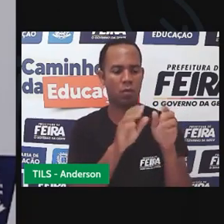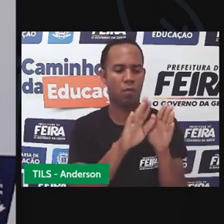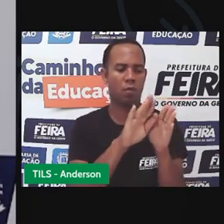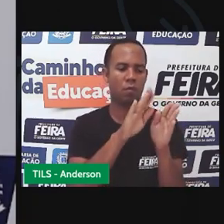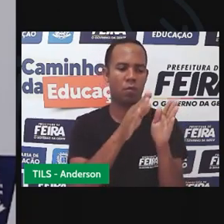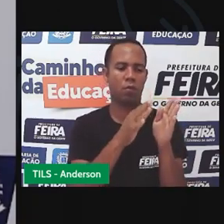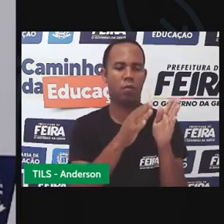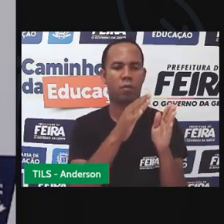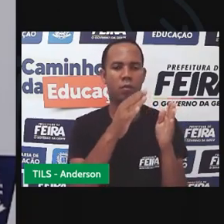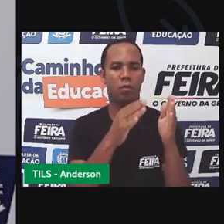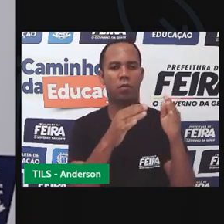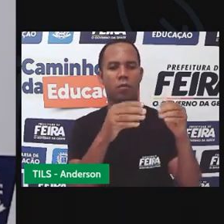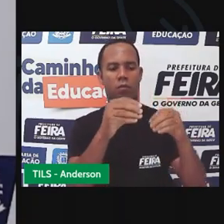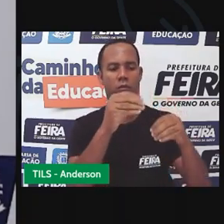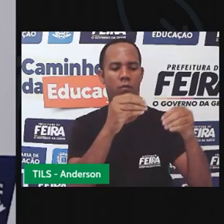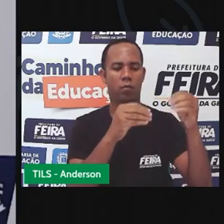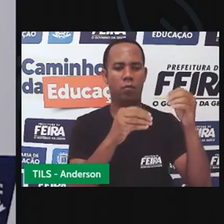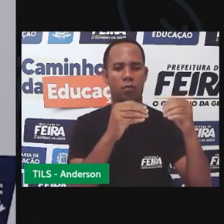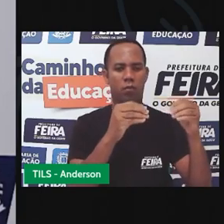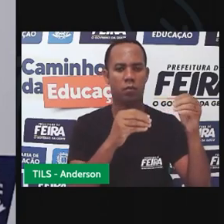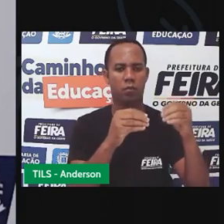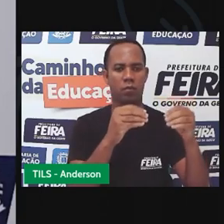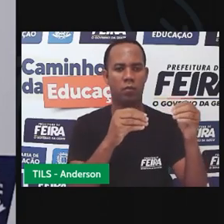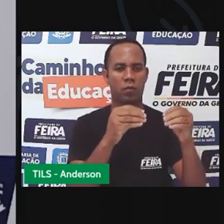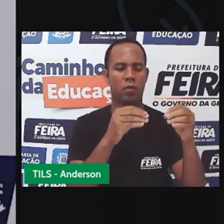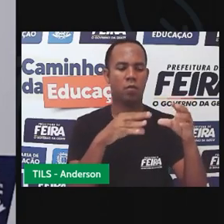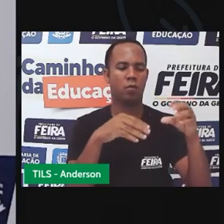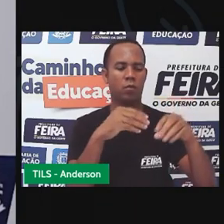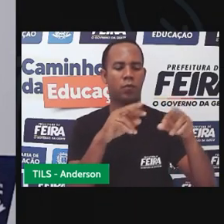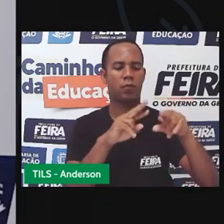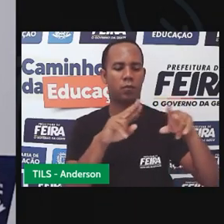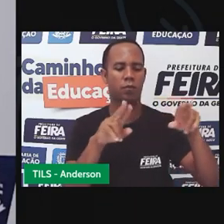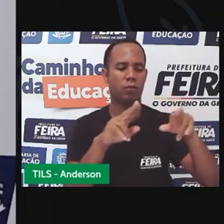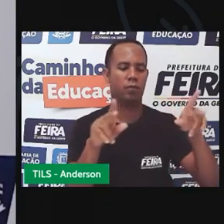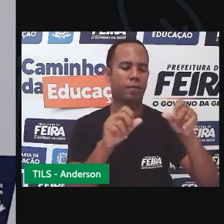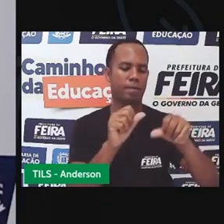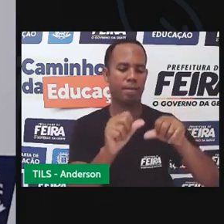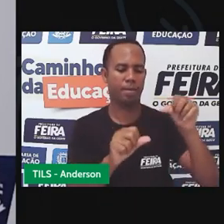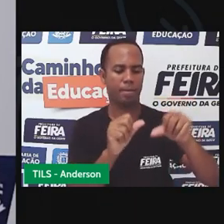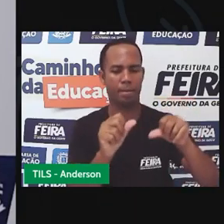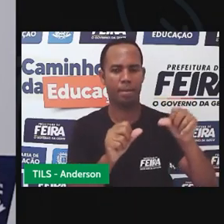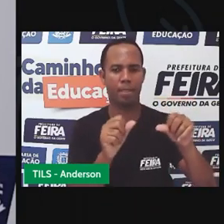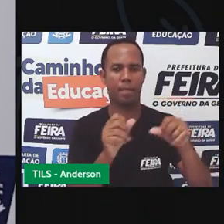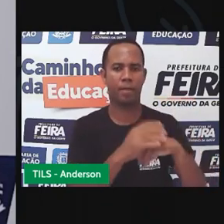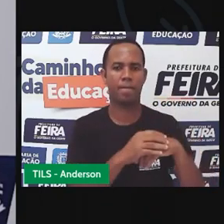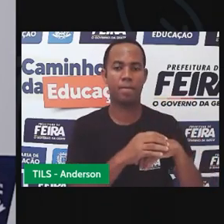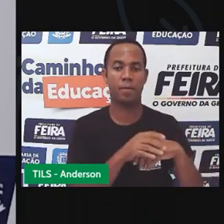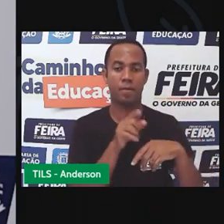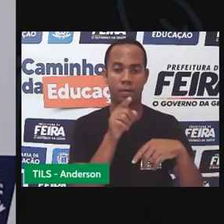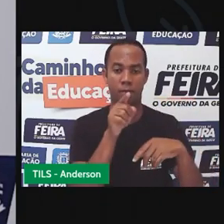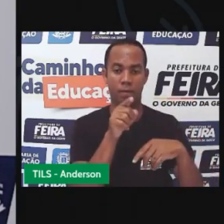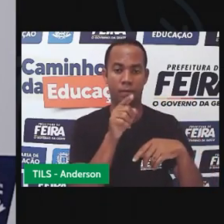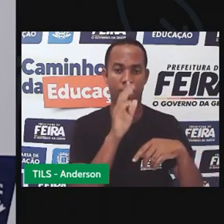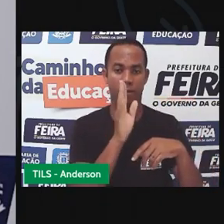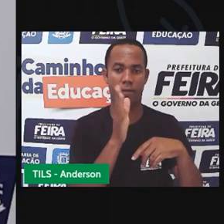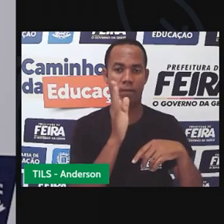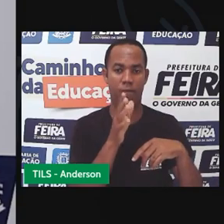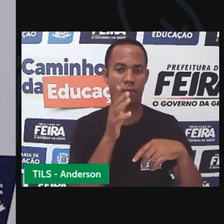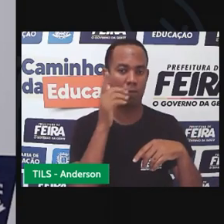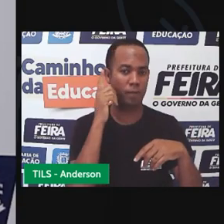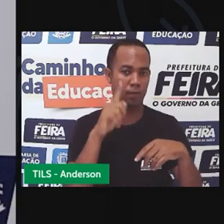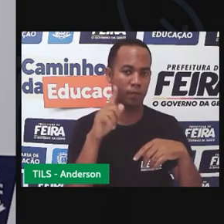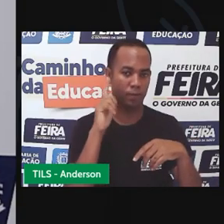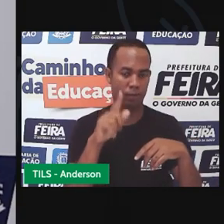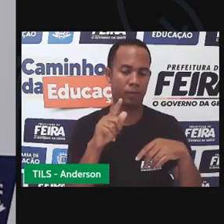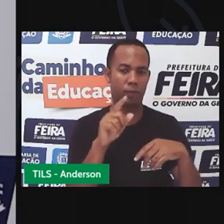desdobrar, dobrar novamente e tomar várias formas. O que que você já conseguiu fazer com a folha de papel além